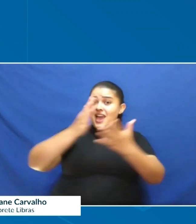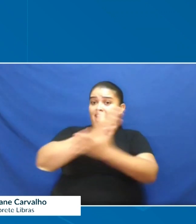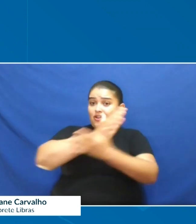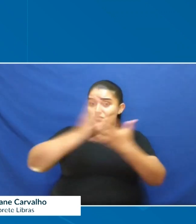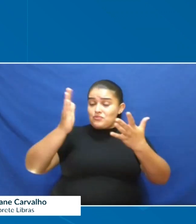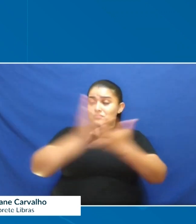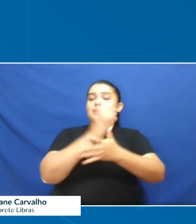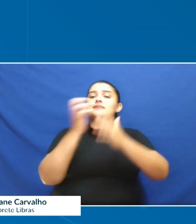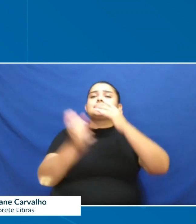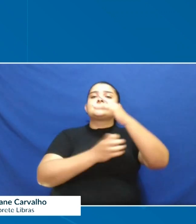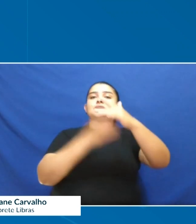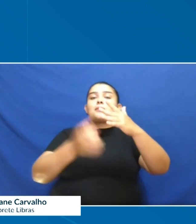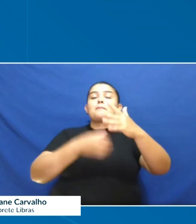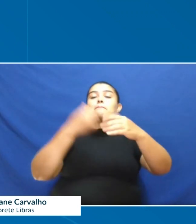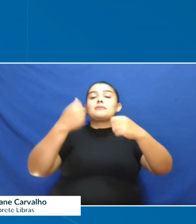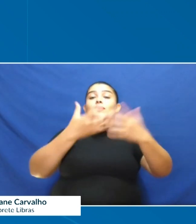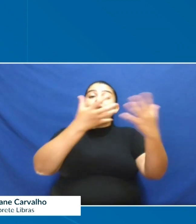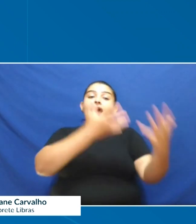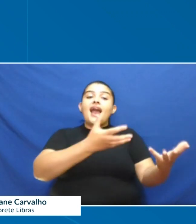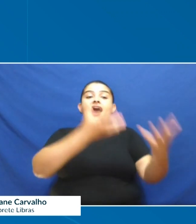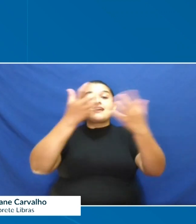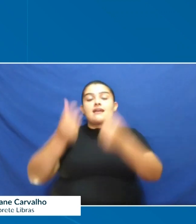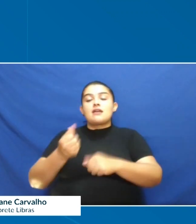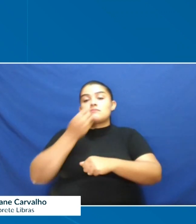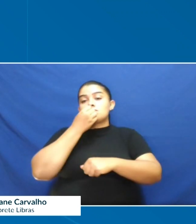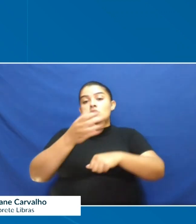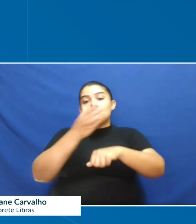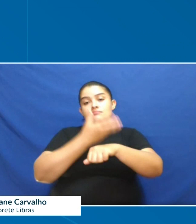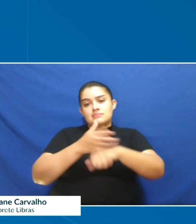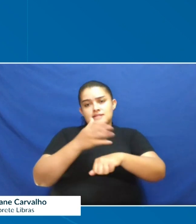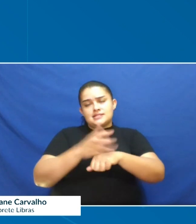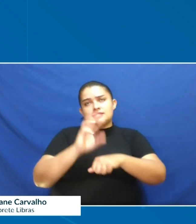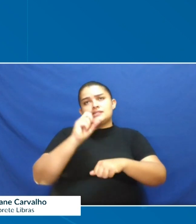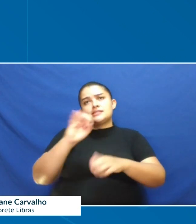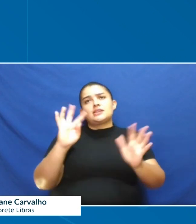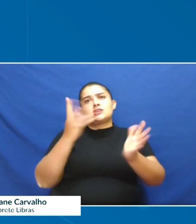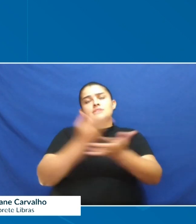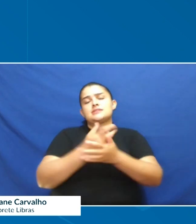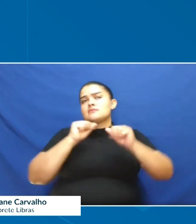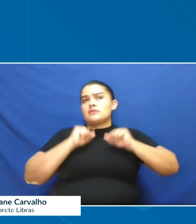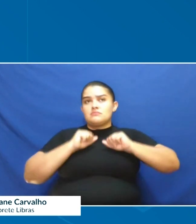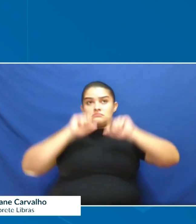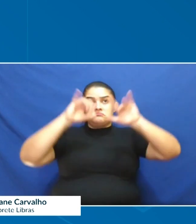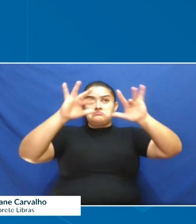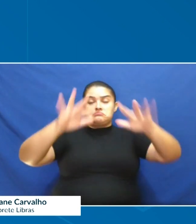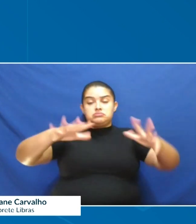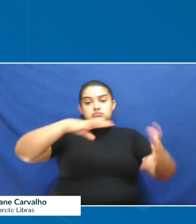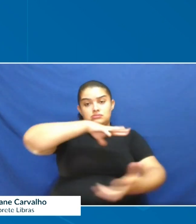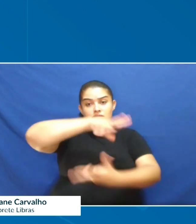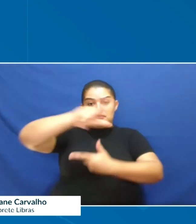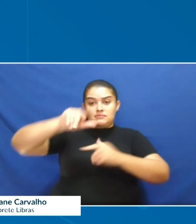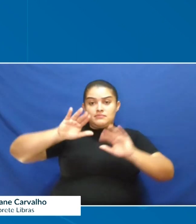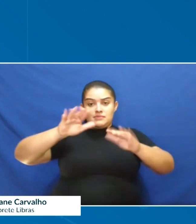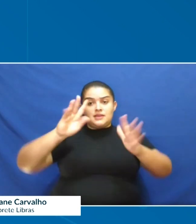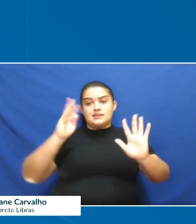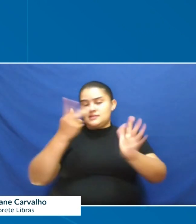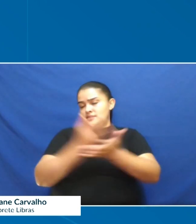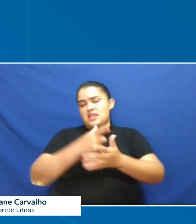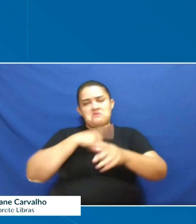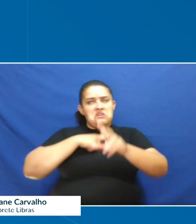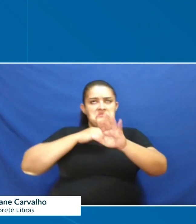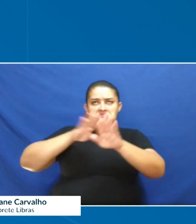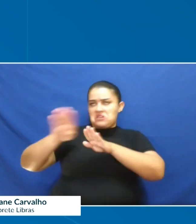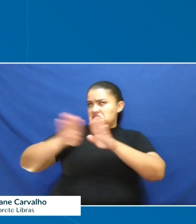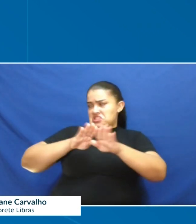boa prática em momentos de exceção, por exemplo, pode ter uma contaminação no local, não exatamente uma pandemia, e alguma bactéria, alguma coisa contaminou